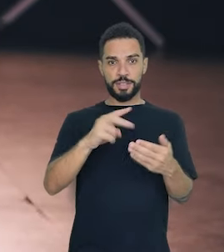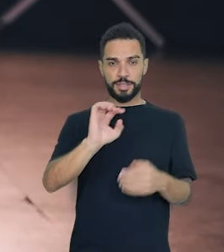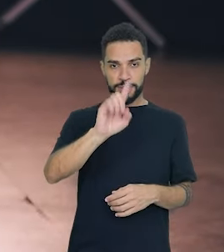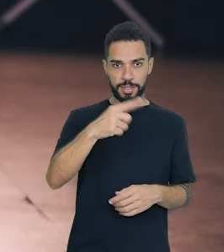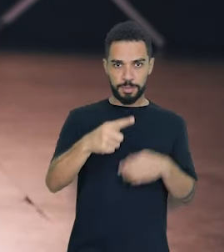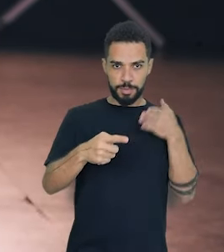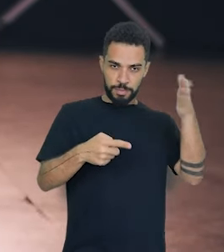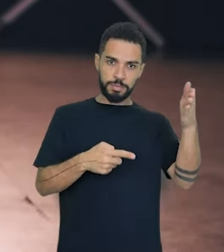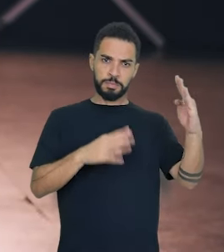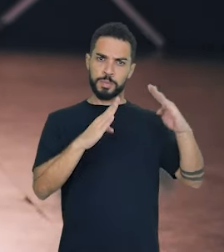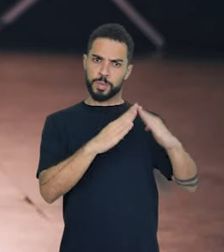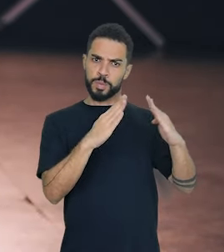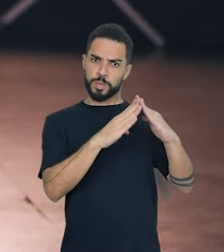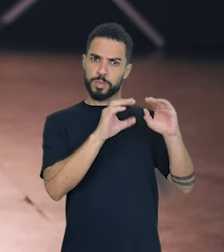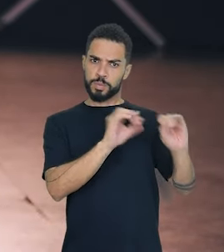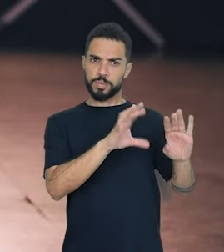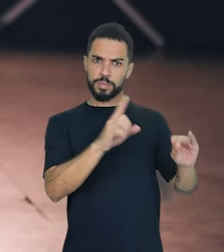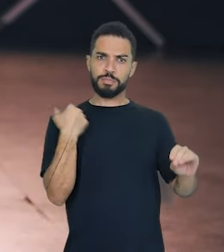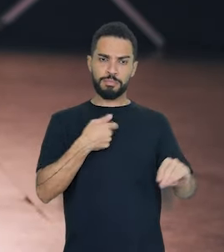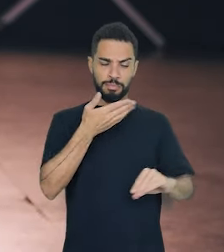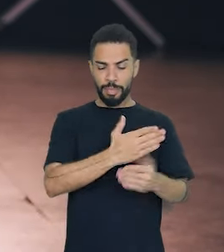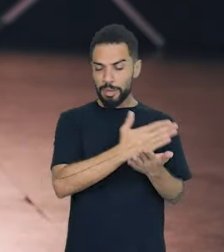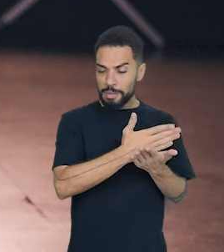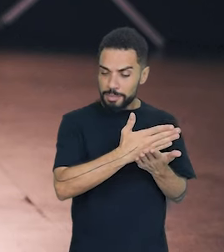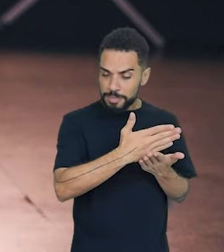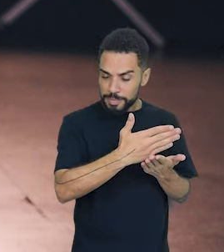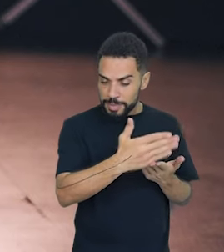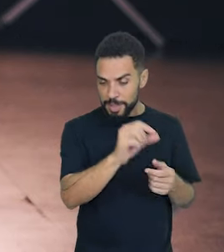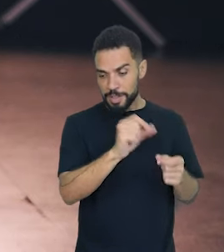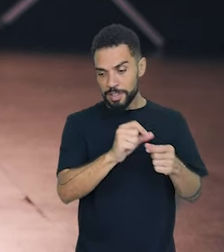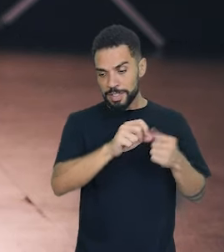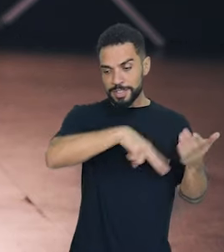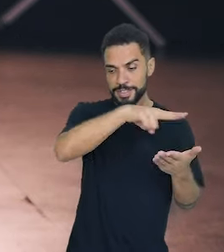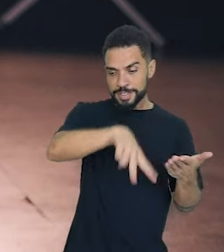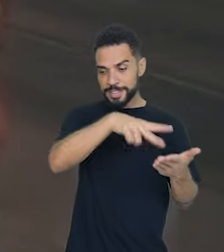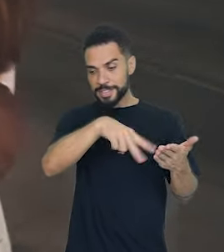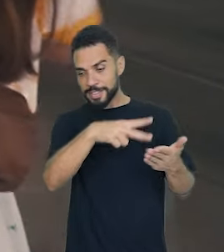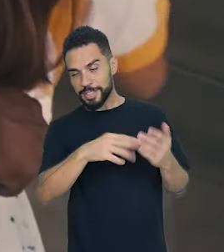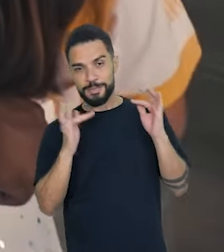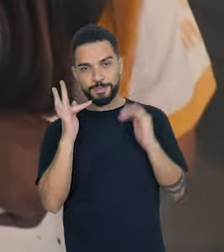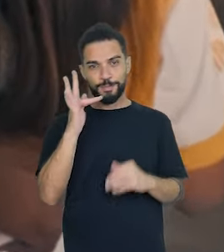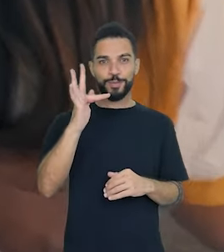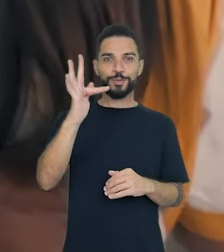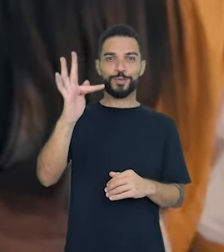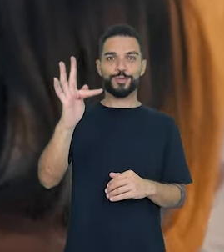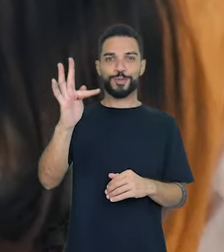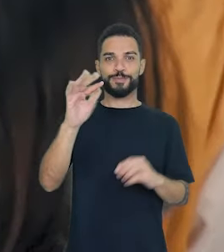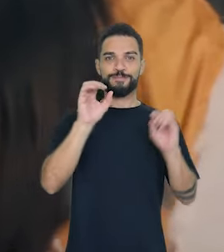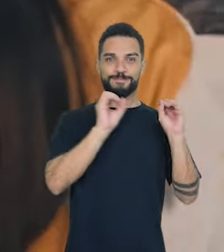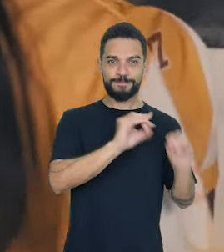Broca Meirelles e a gente começou o Bailando para o Futuro.